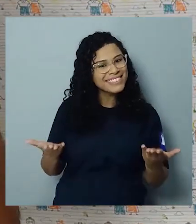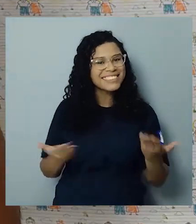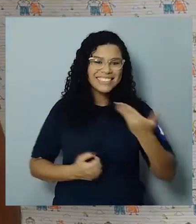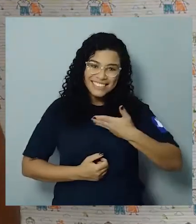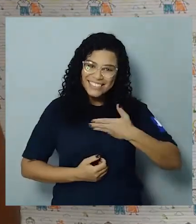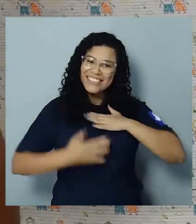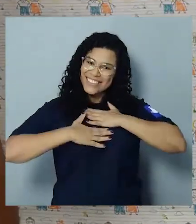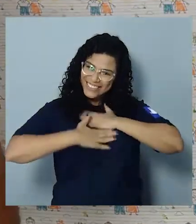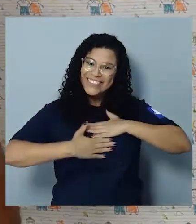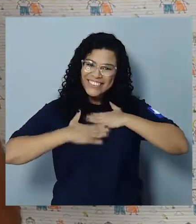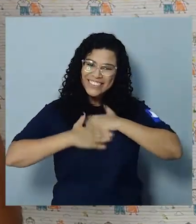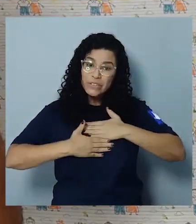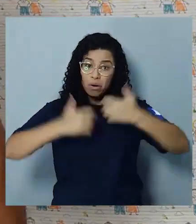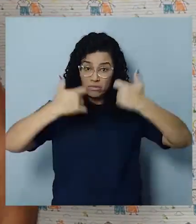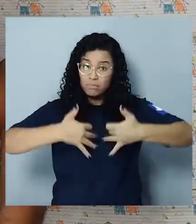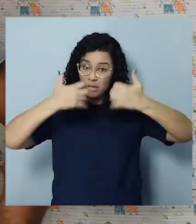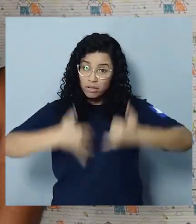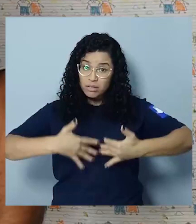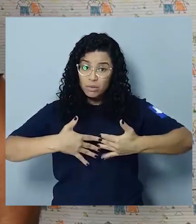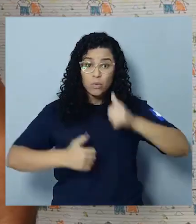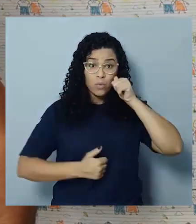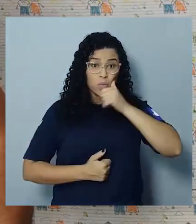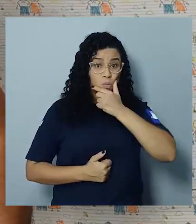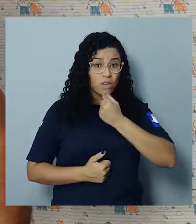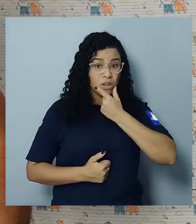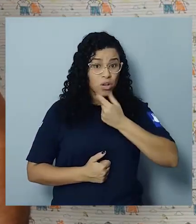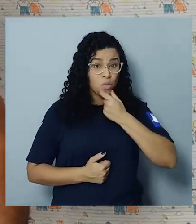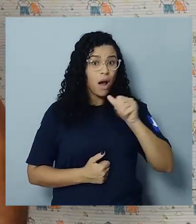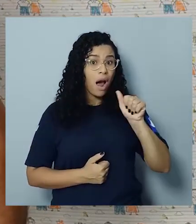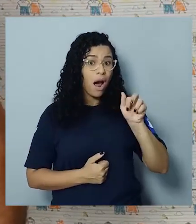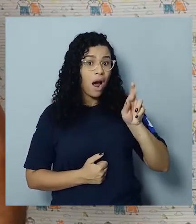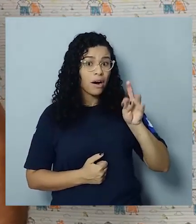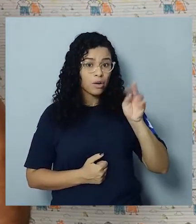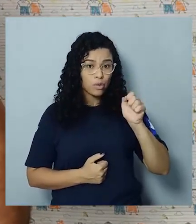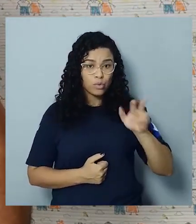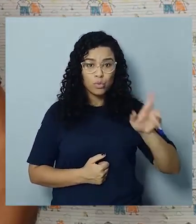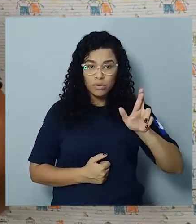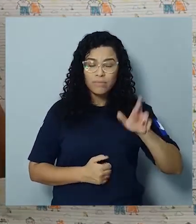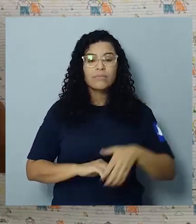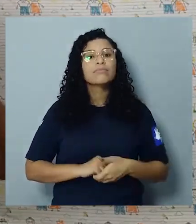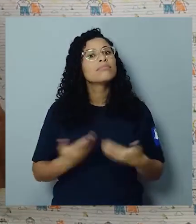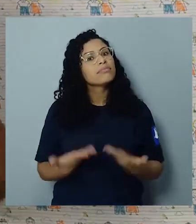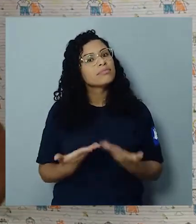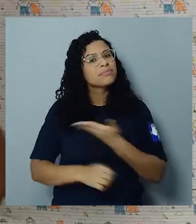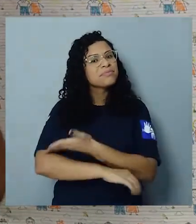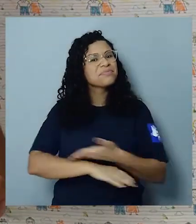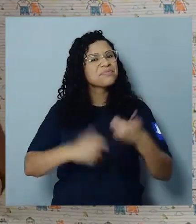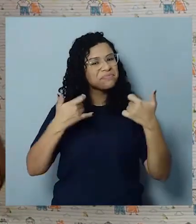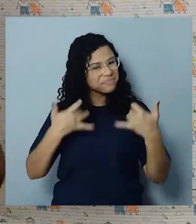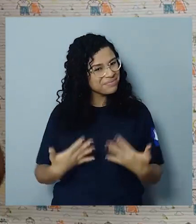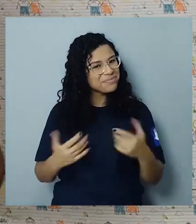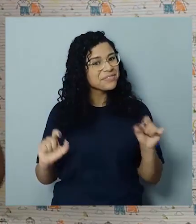Oi e aí pessoal gostaram do vídeo das explicações do Arthur Ai gente como eu